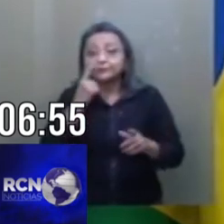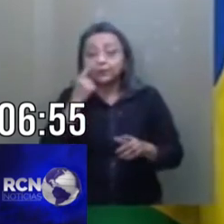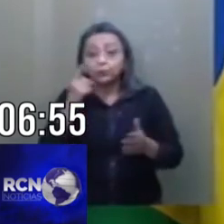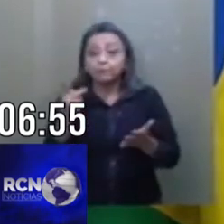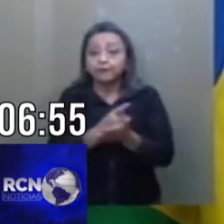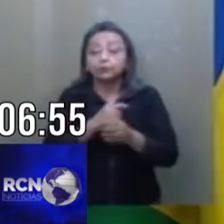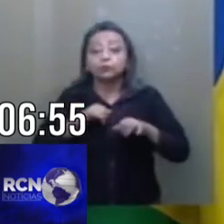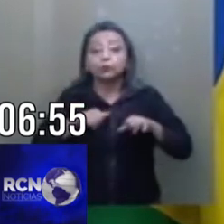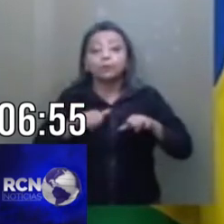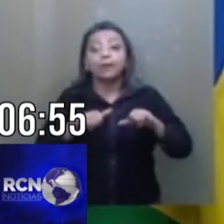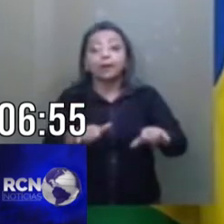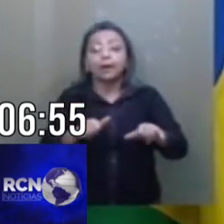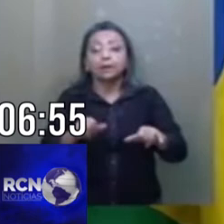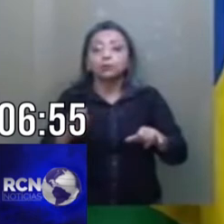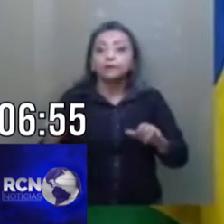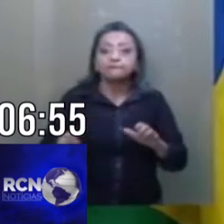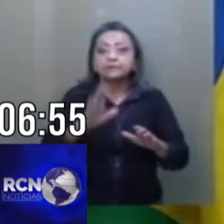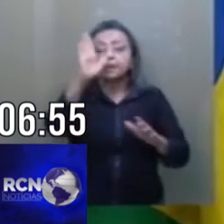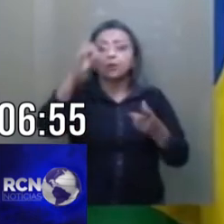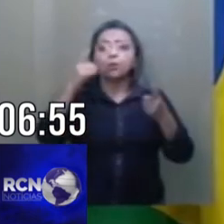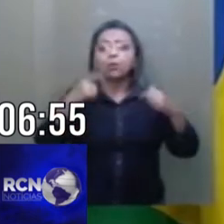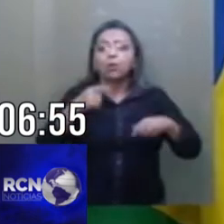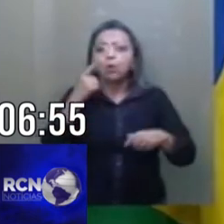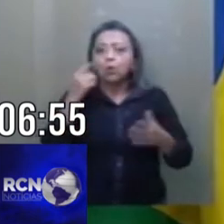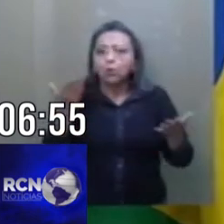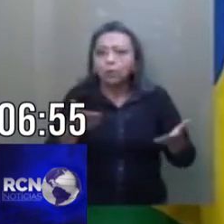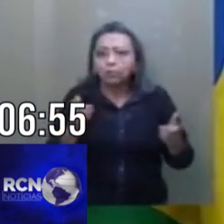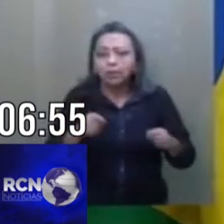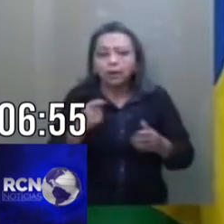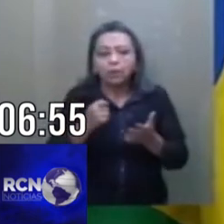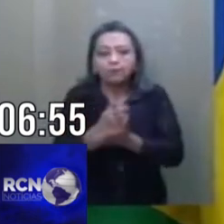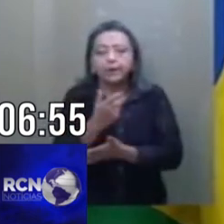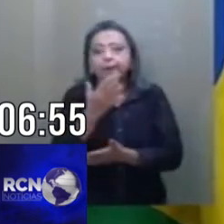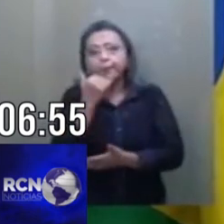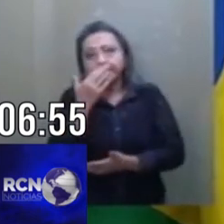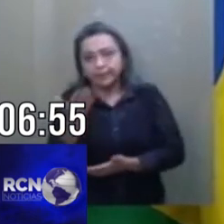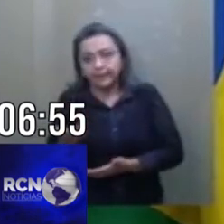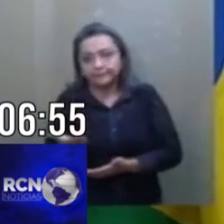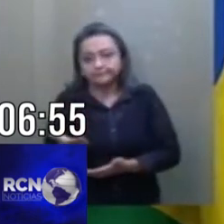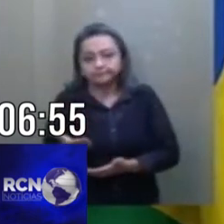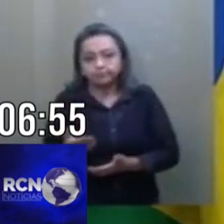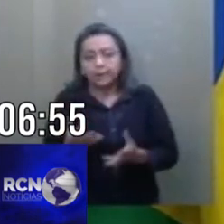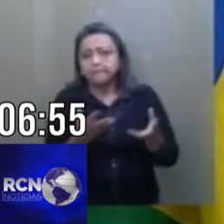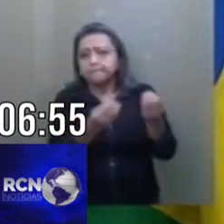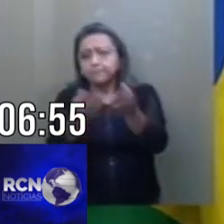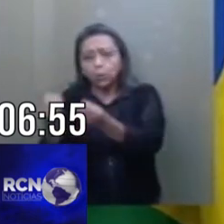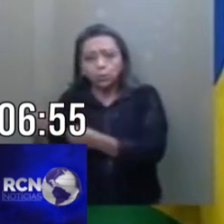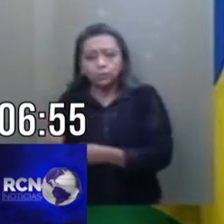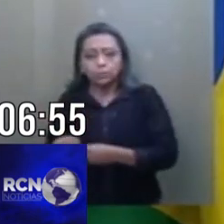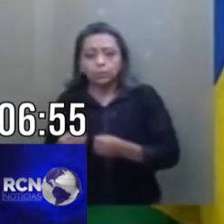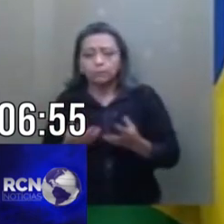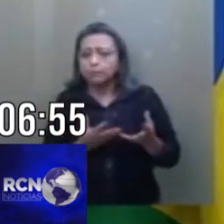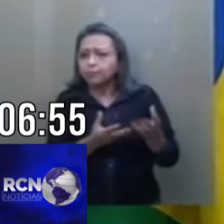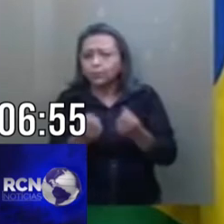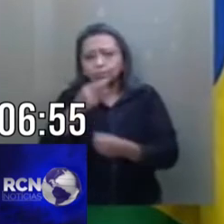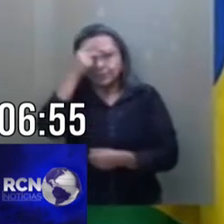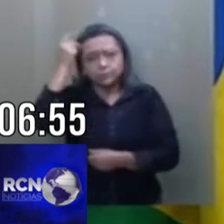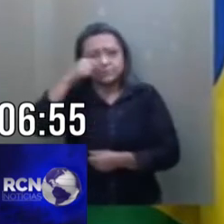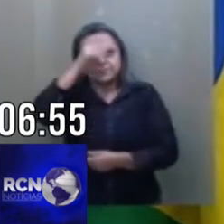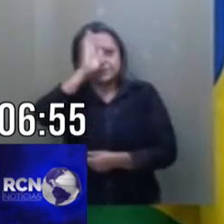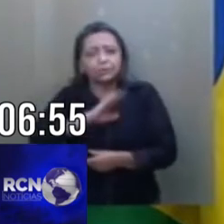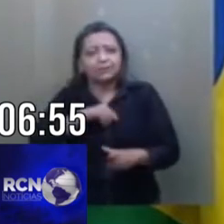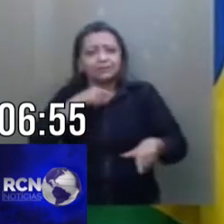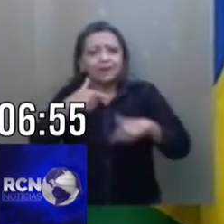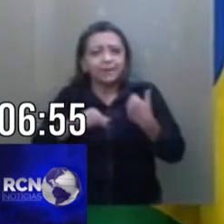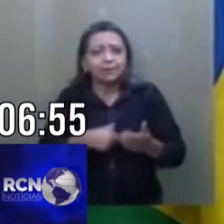supermercados, inflacionado, onde se hoje podemos ainda comprar alimentos. Milhares de brasileiros